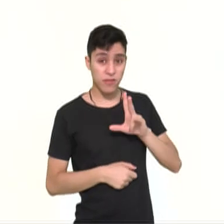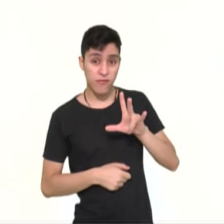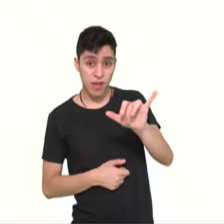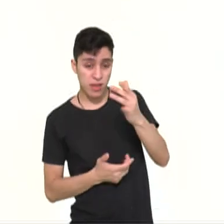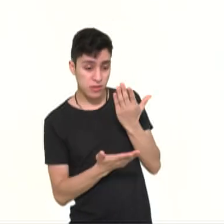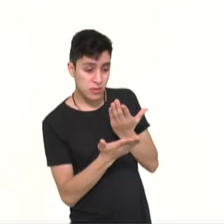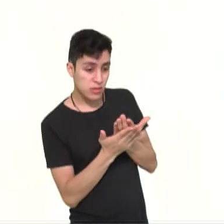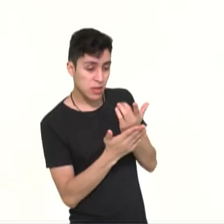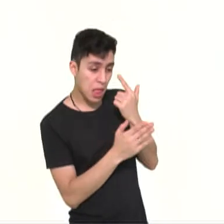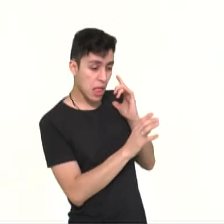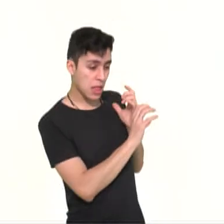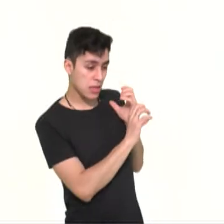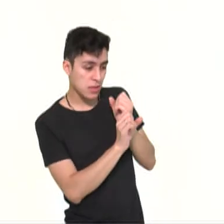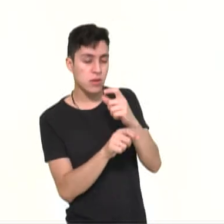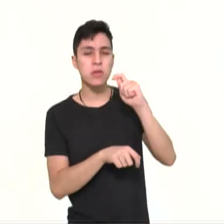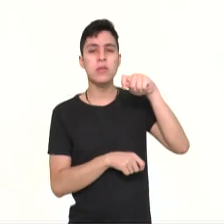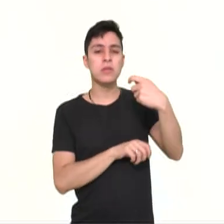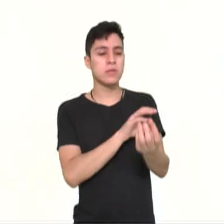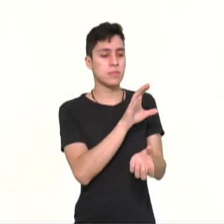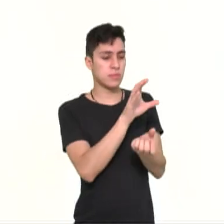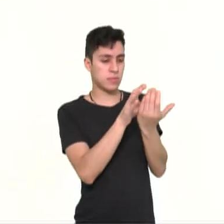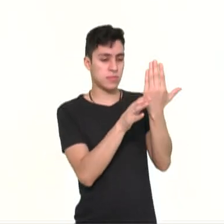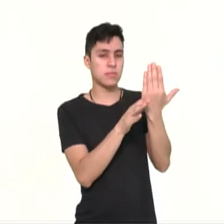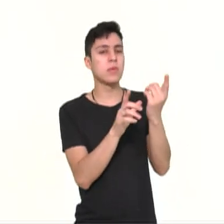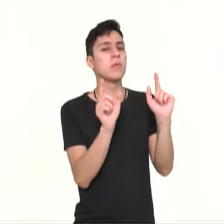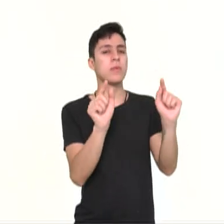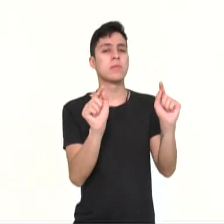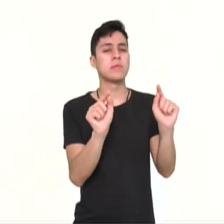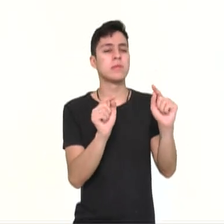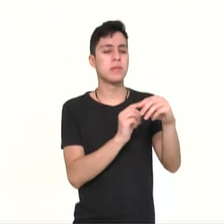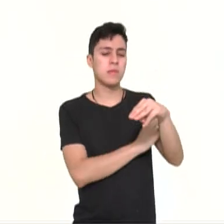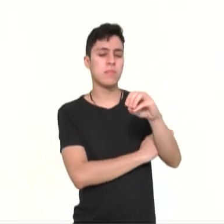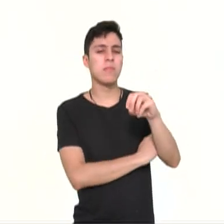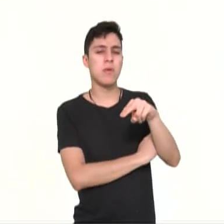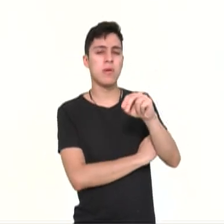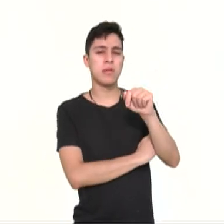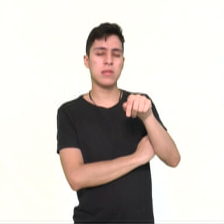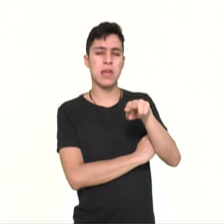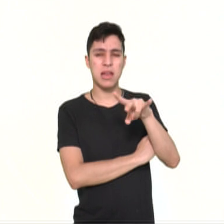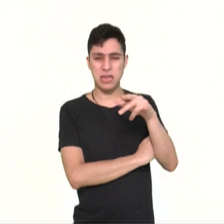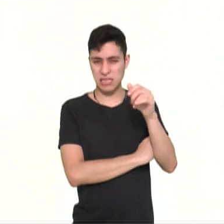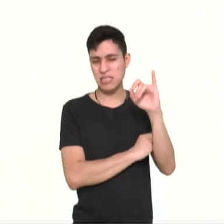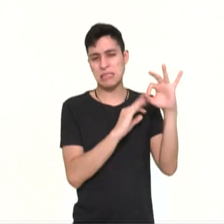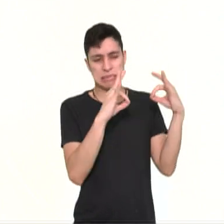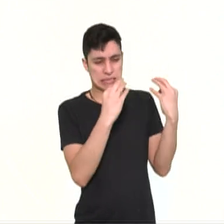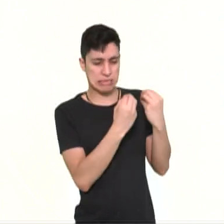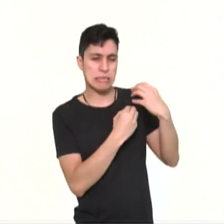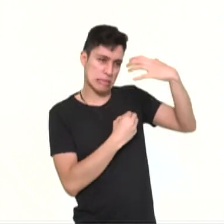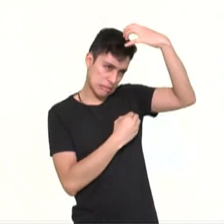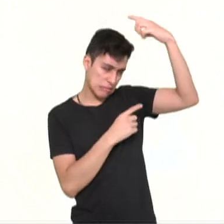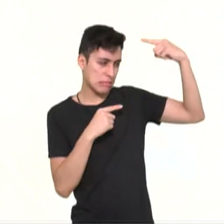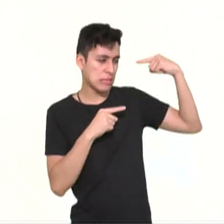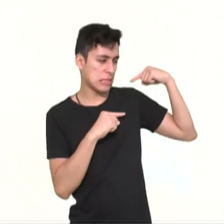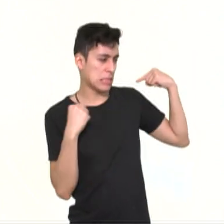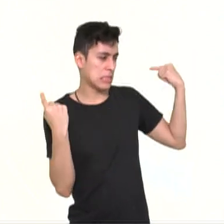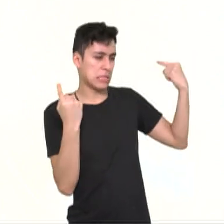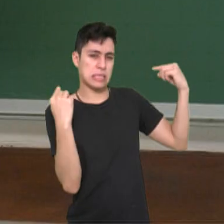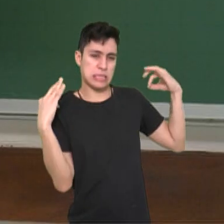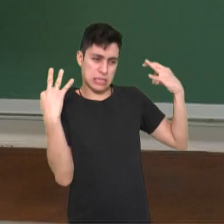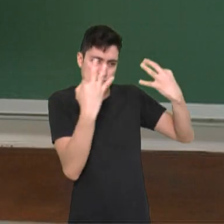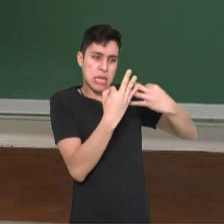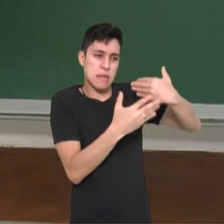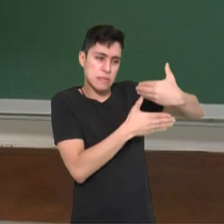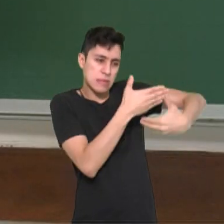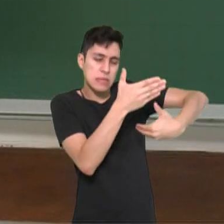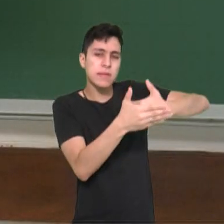a retomada sobre as formações das monarquias nacionais. E quando a gente chegar aí, a gente vai